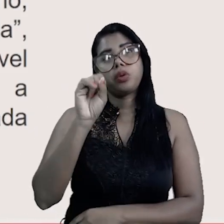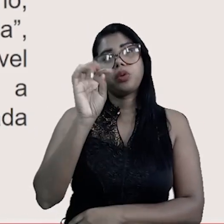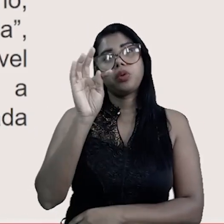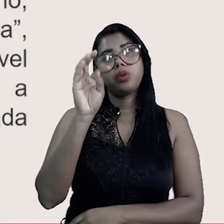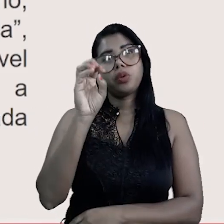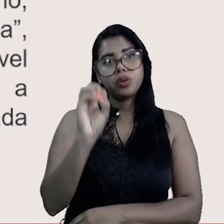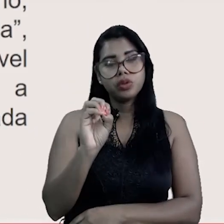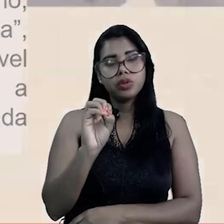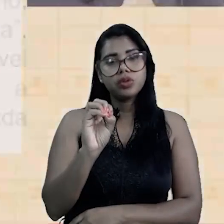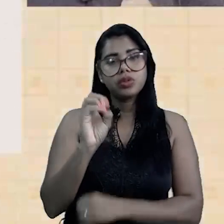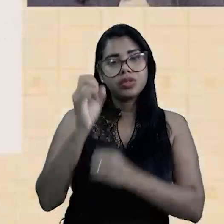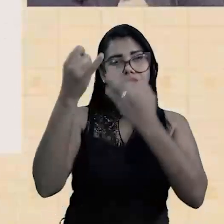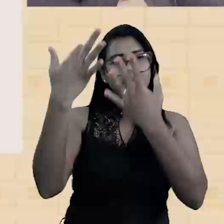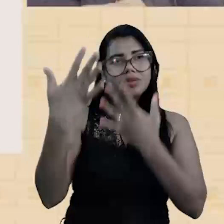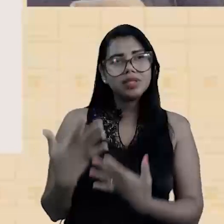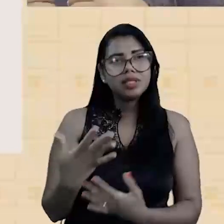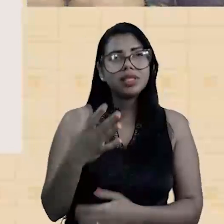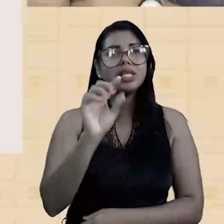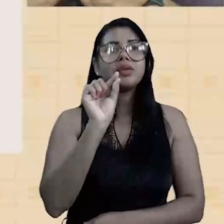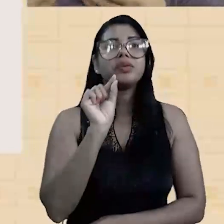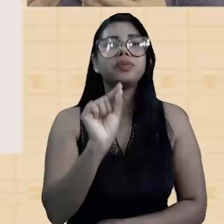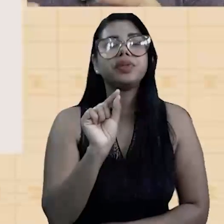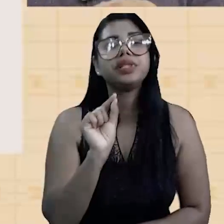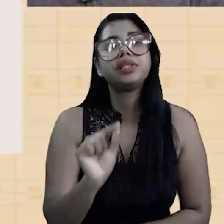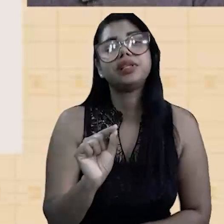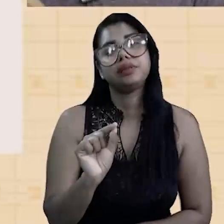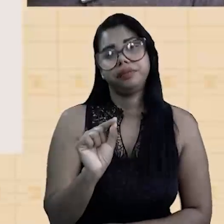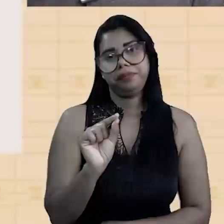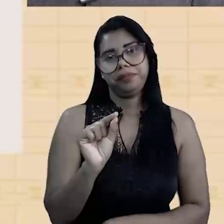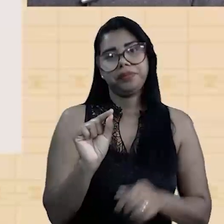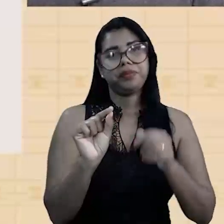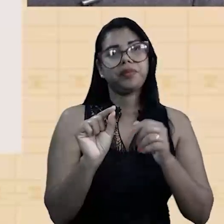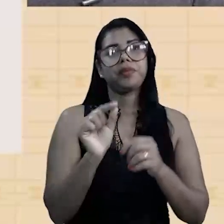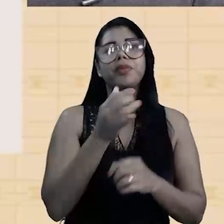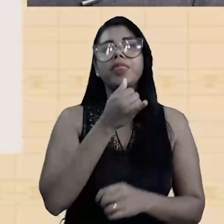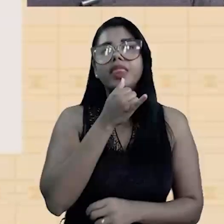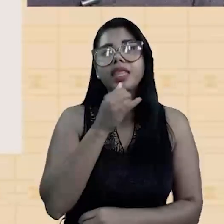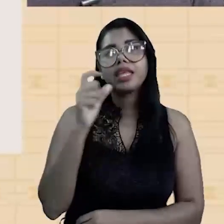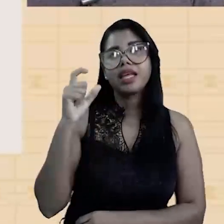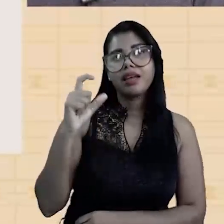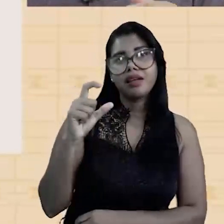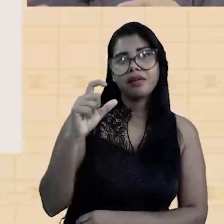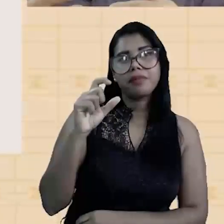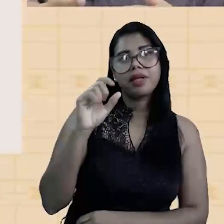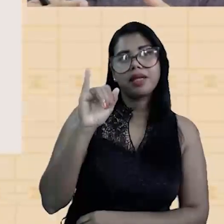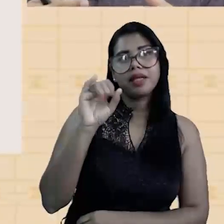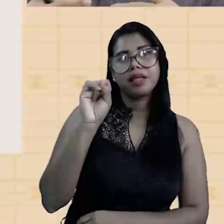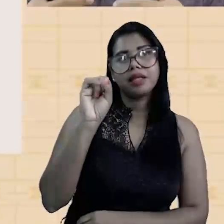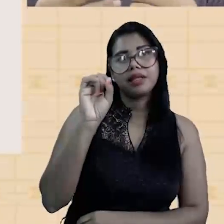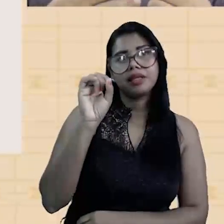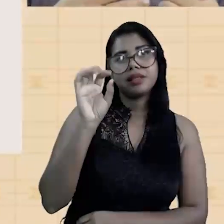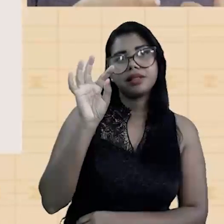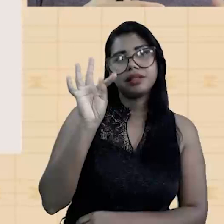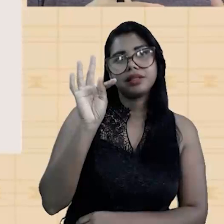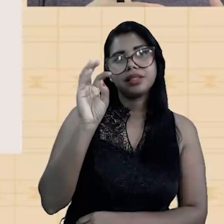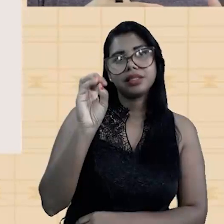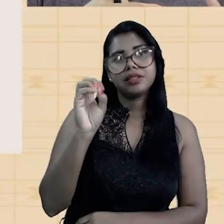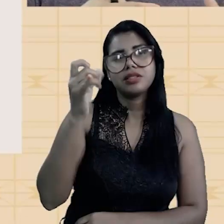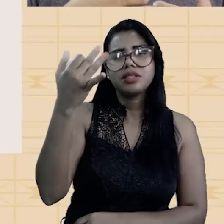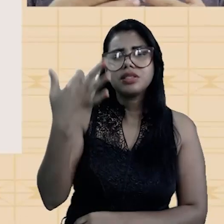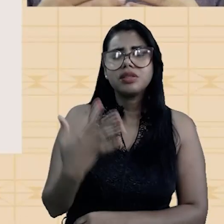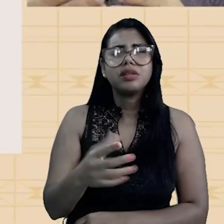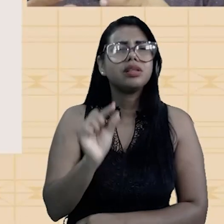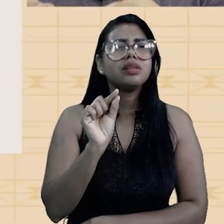se trata, tá? Isto, ela ainda iria dizer do que se trata. Como ela já